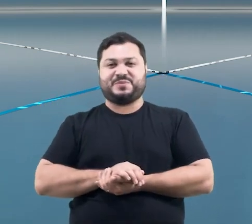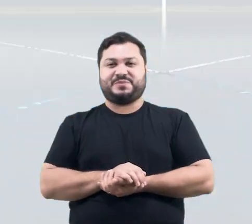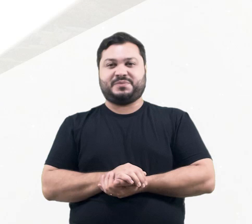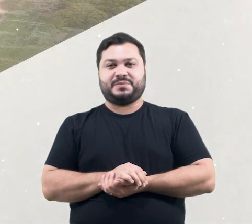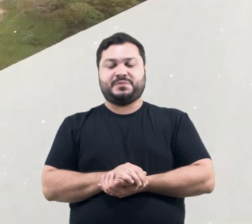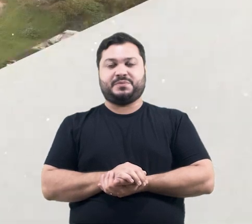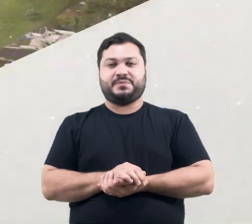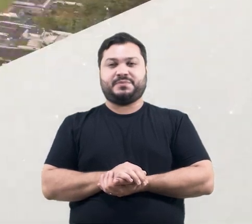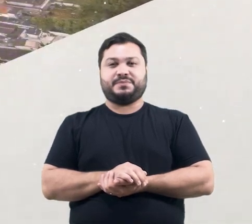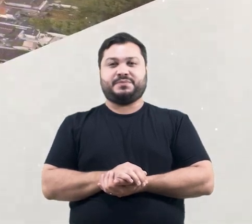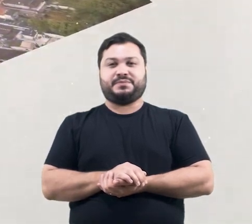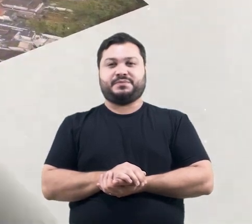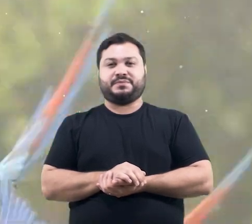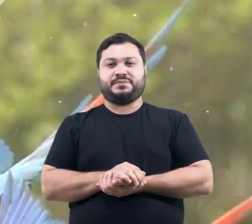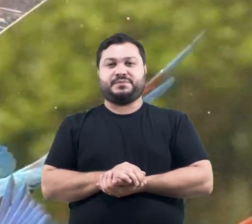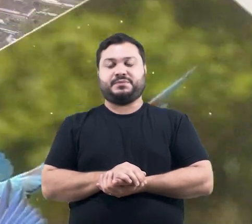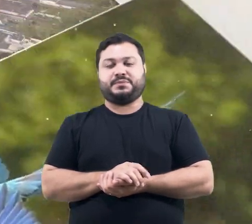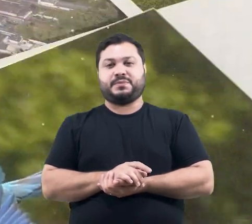comigo!